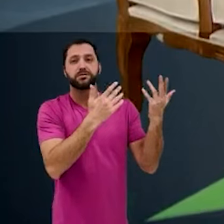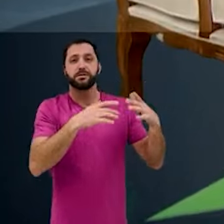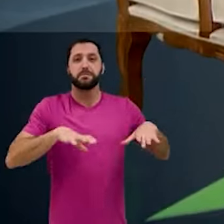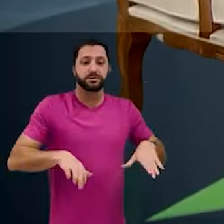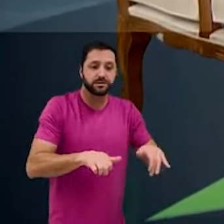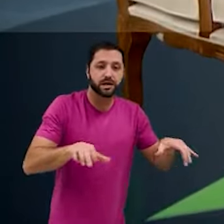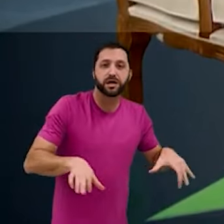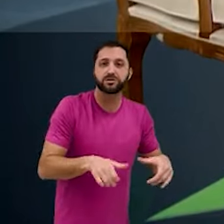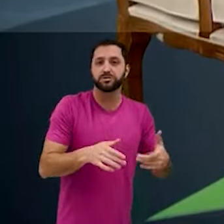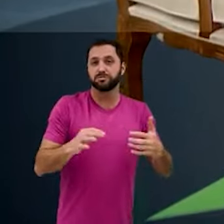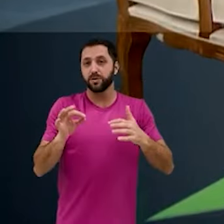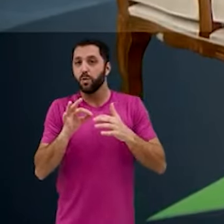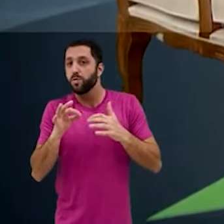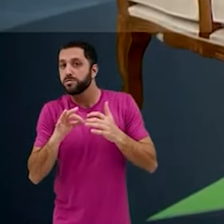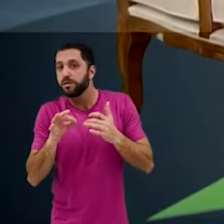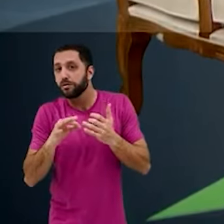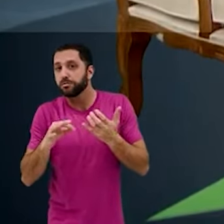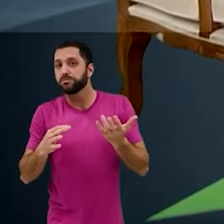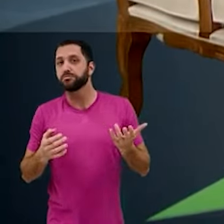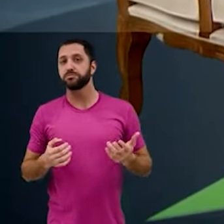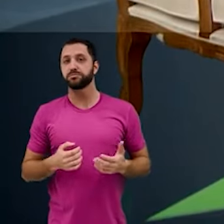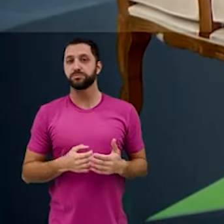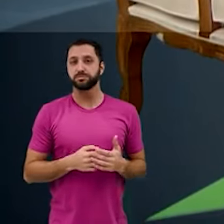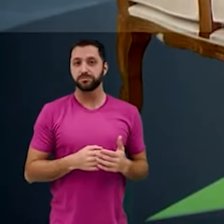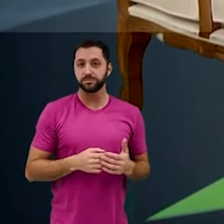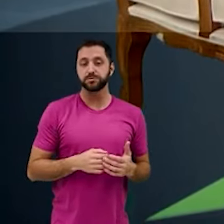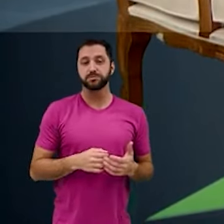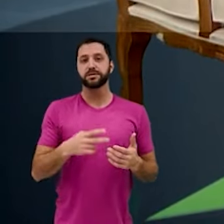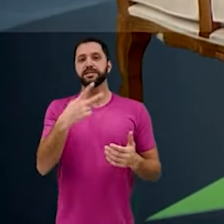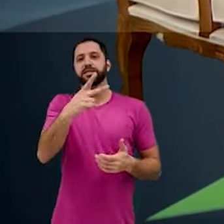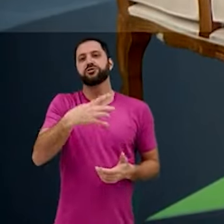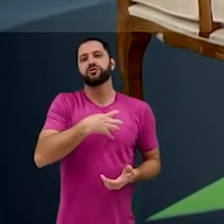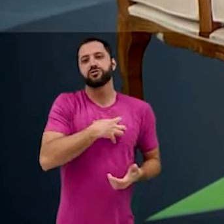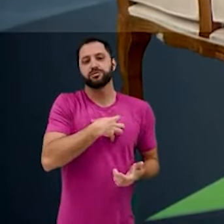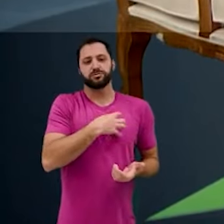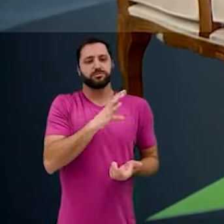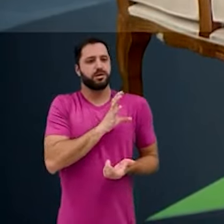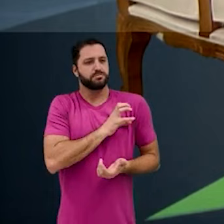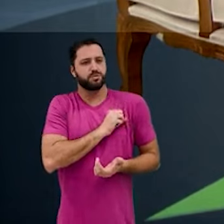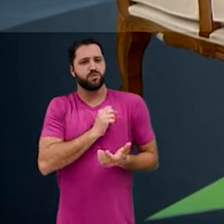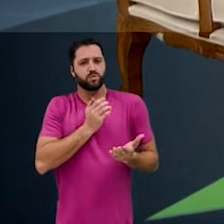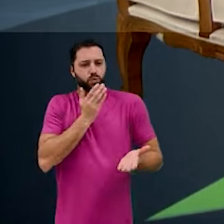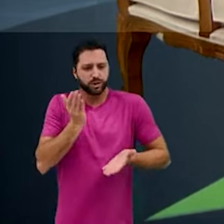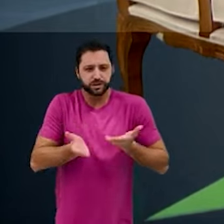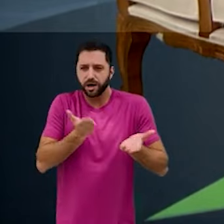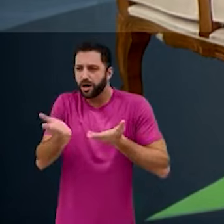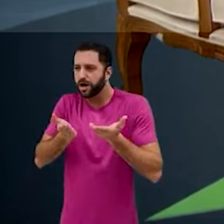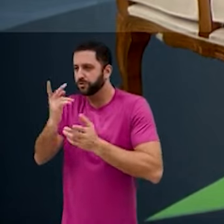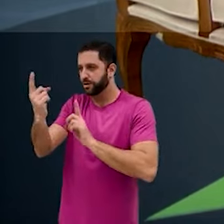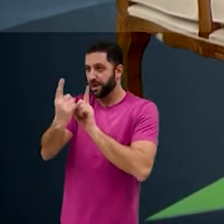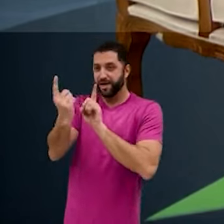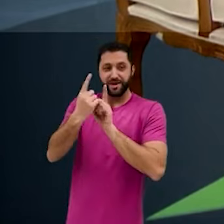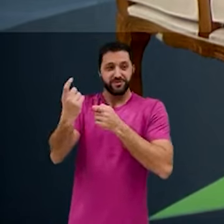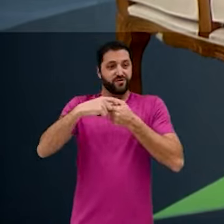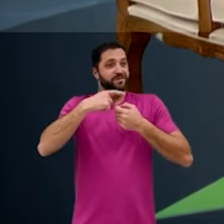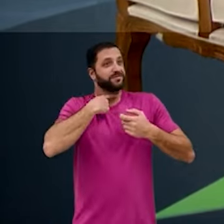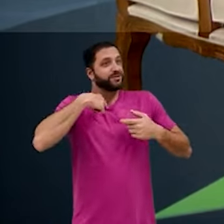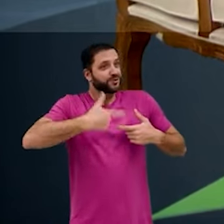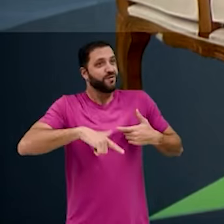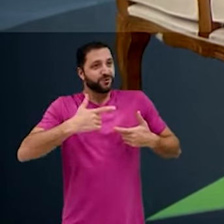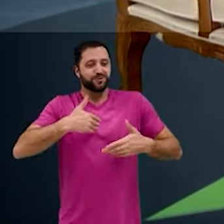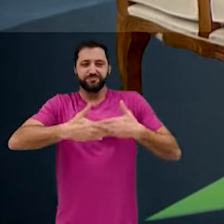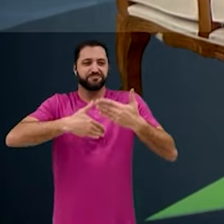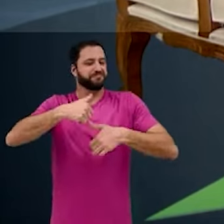massagem, fazendo uma unha? É só fazer diferente, fazer do seu jeito, com cuidado, com amor e carinho, que a cliente vai